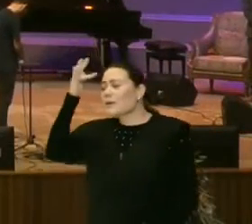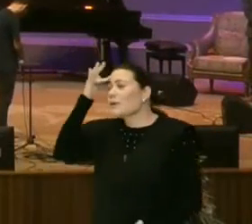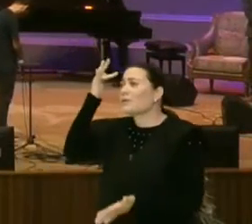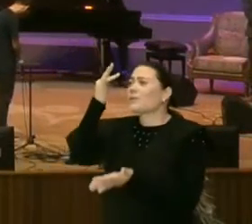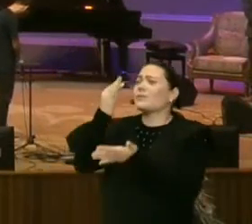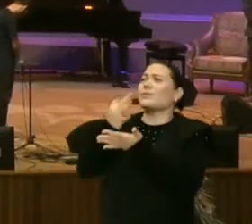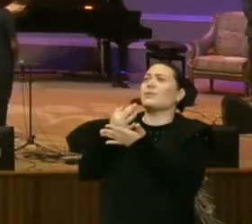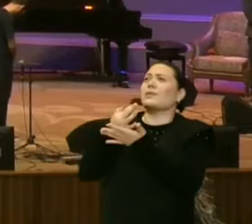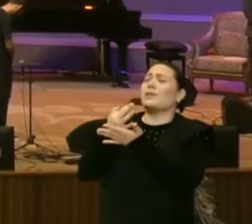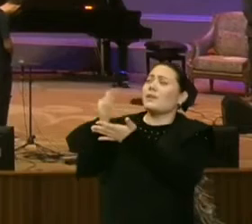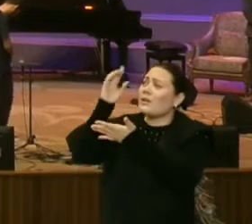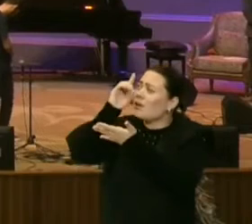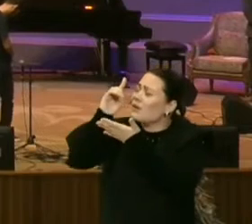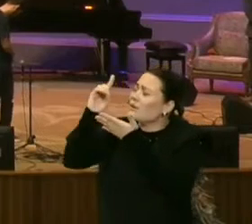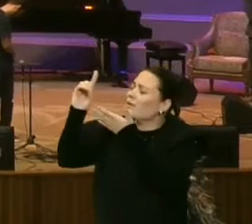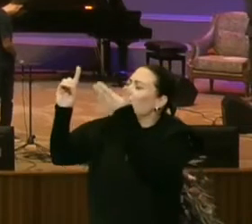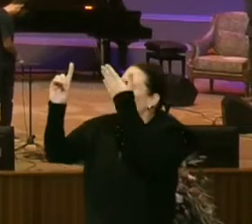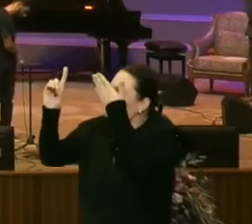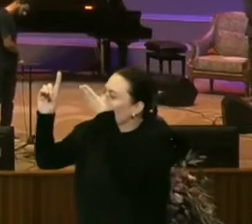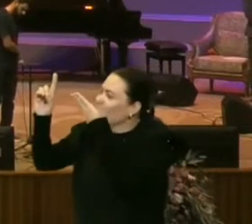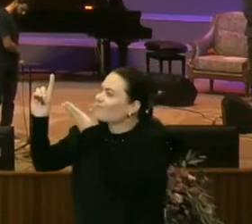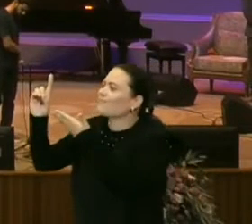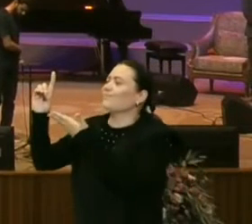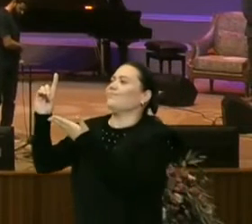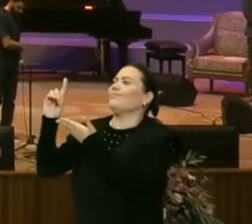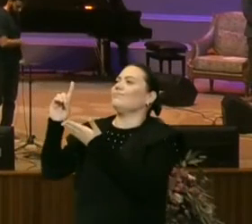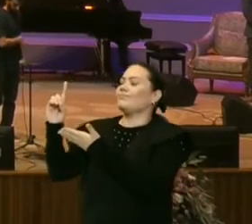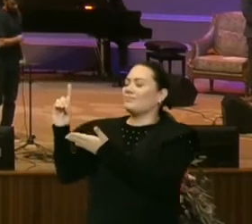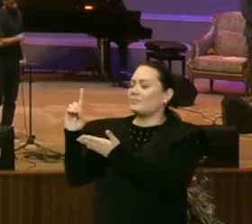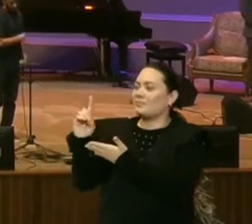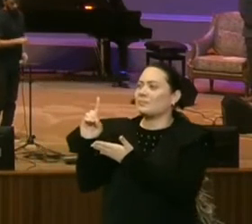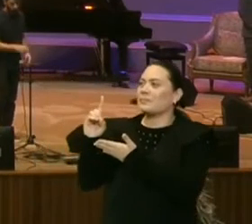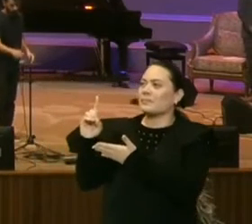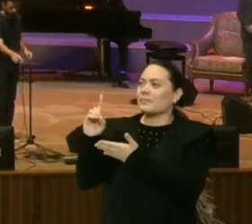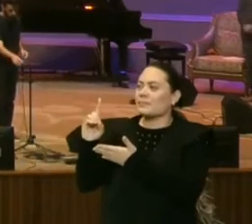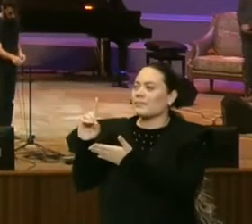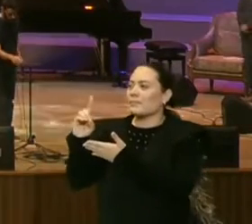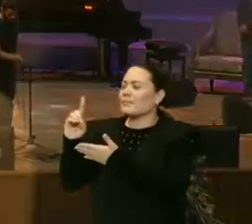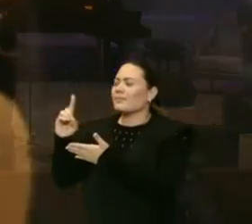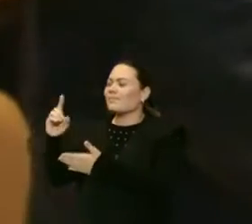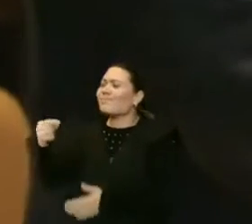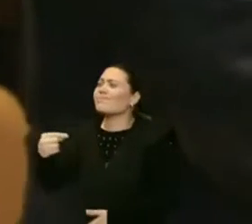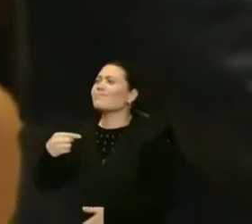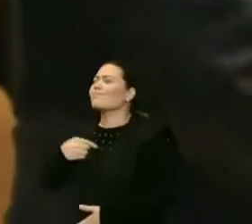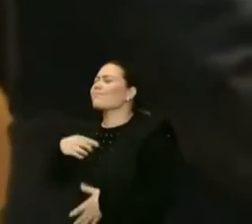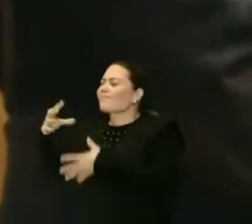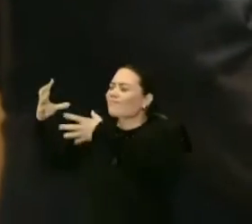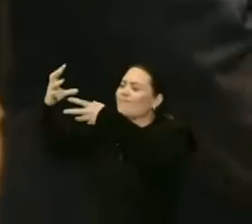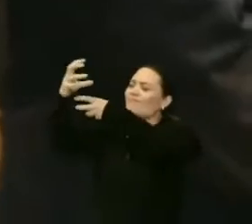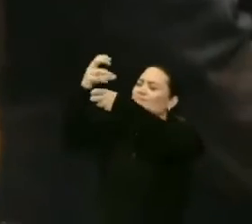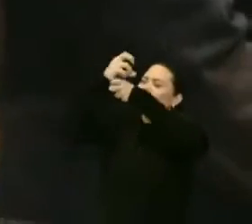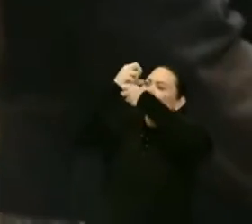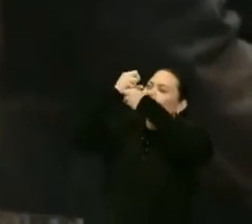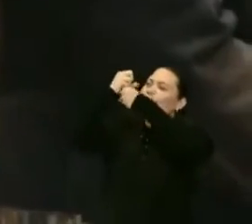Santa presença. Confio em ti.